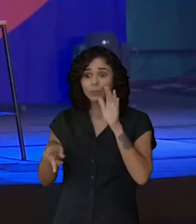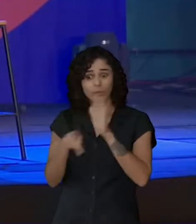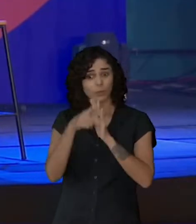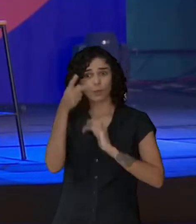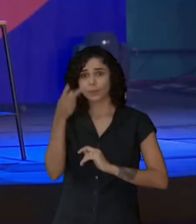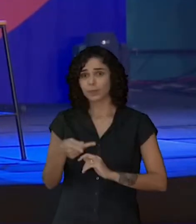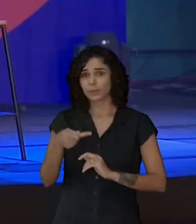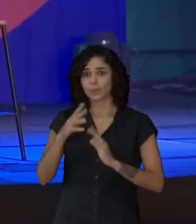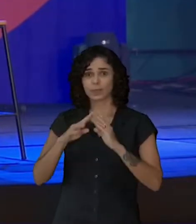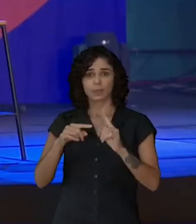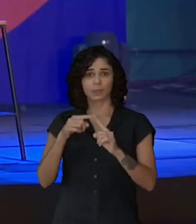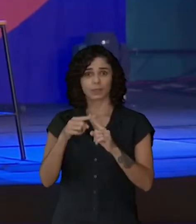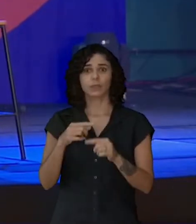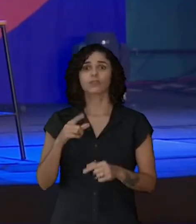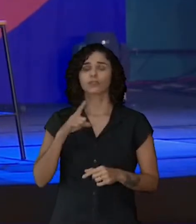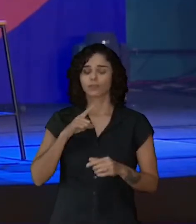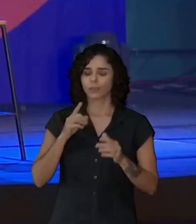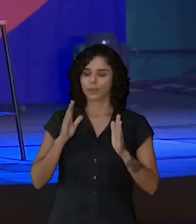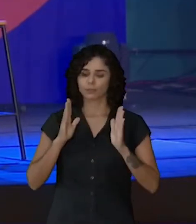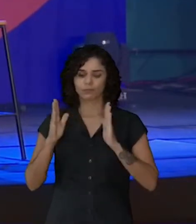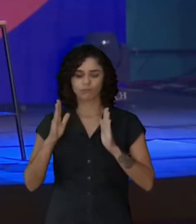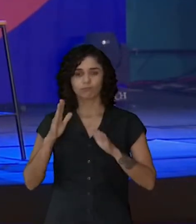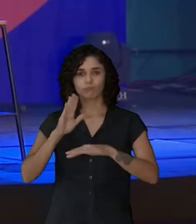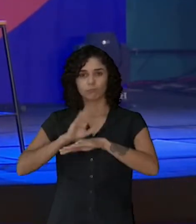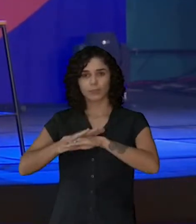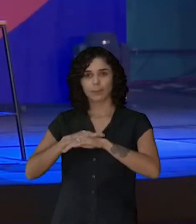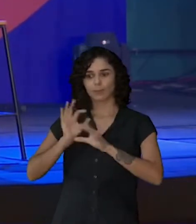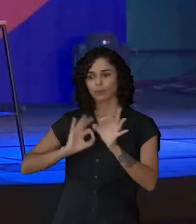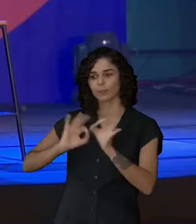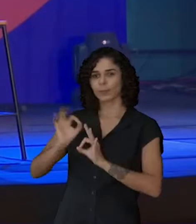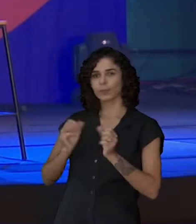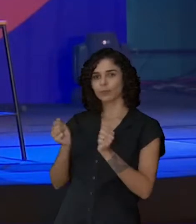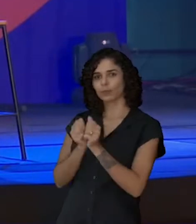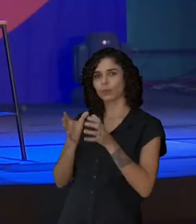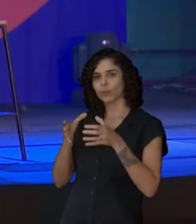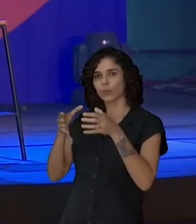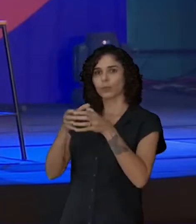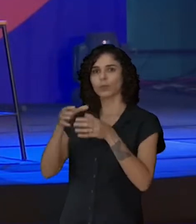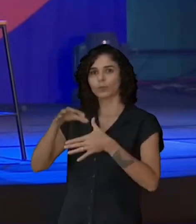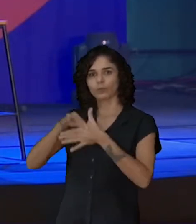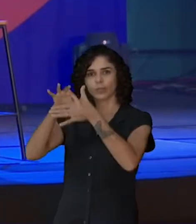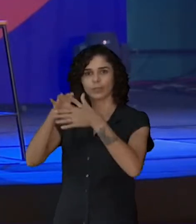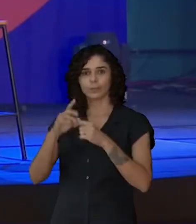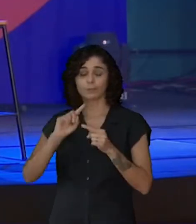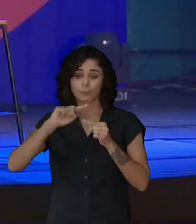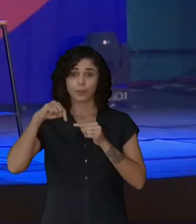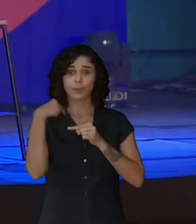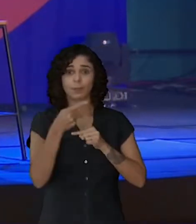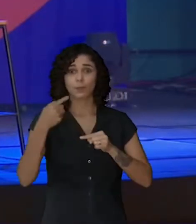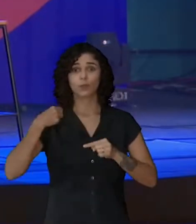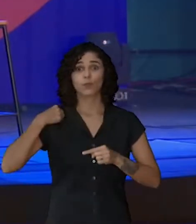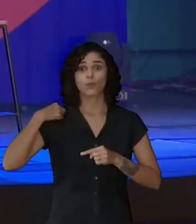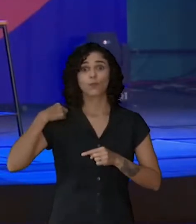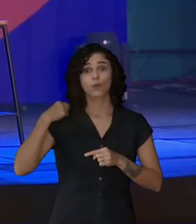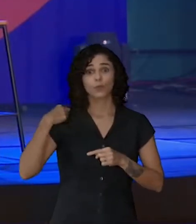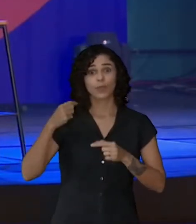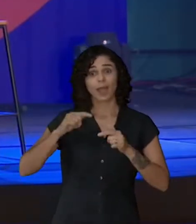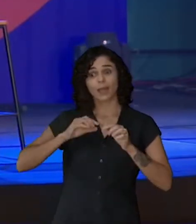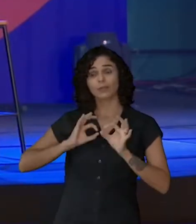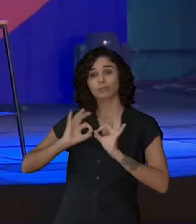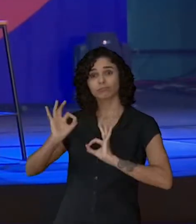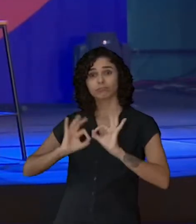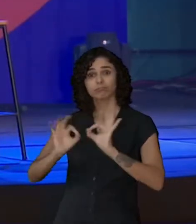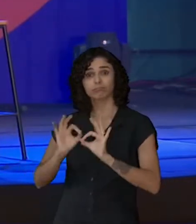tempo de preparação para essa semana com a equipe, e depois com voluntários maravilhosos. Essa igreja tem também os